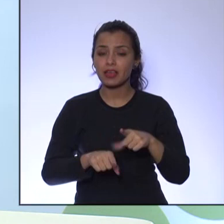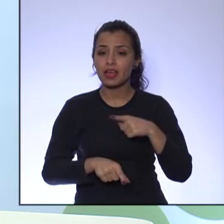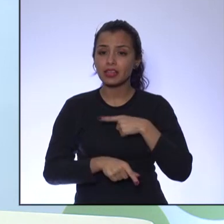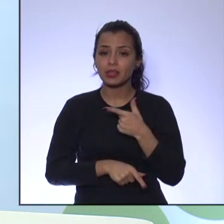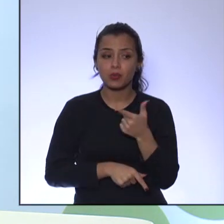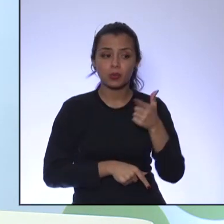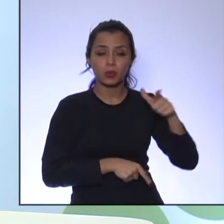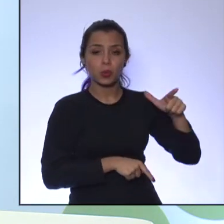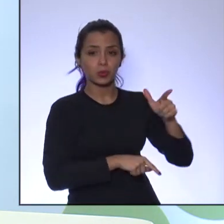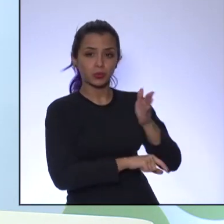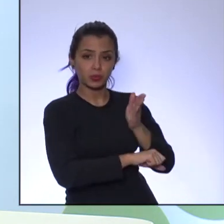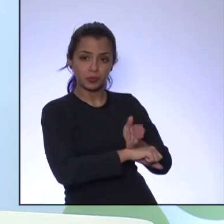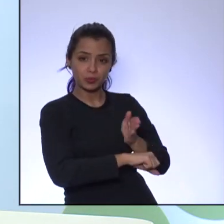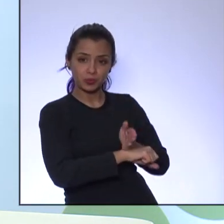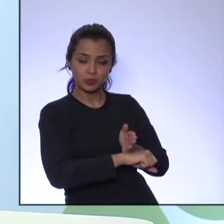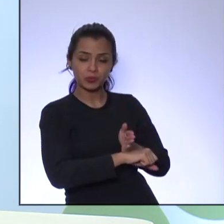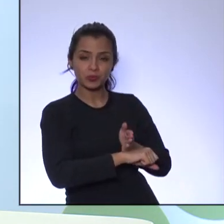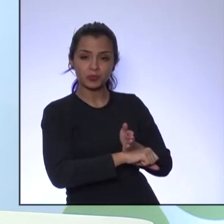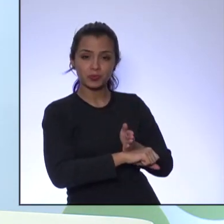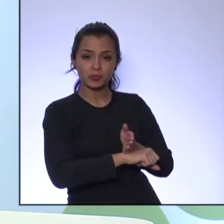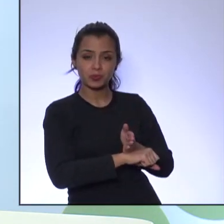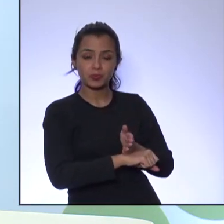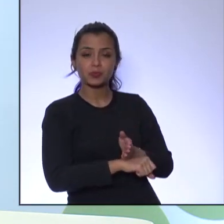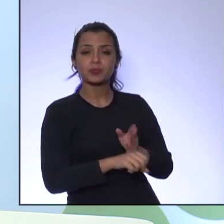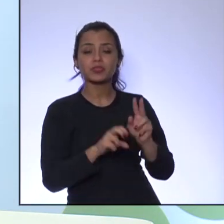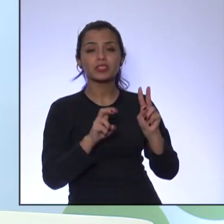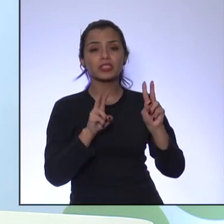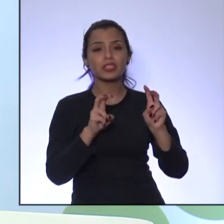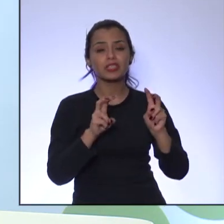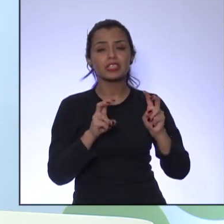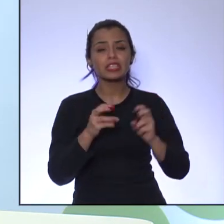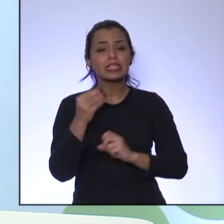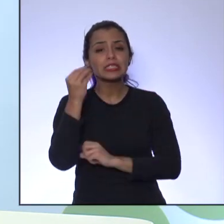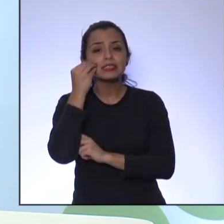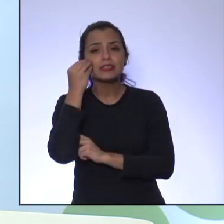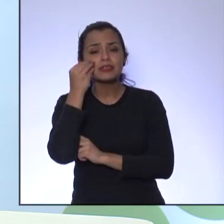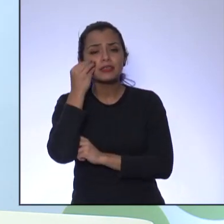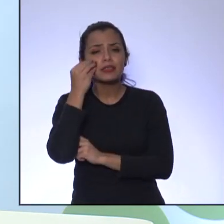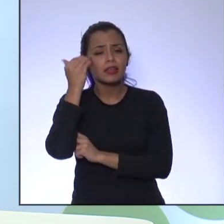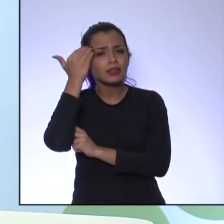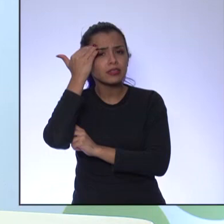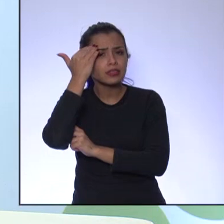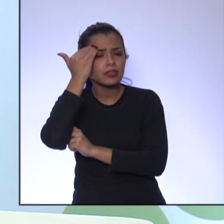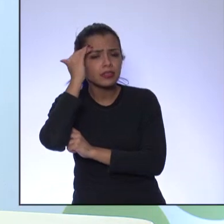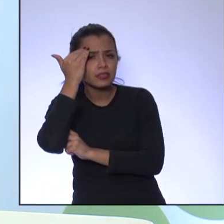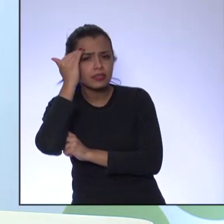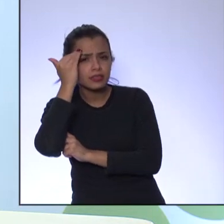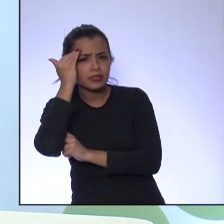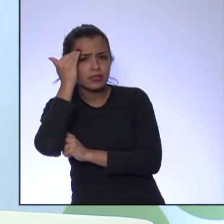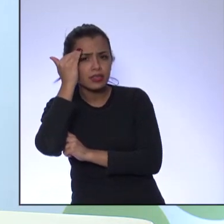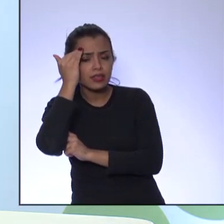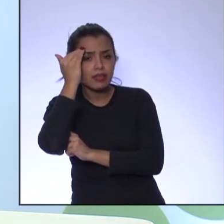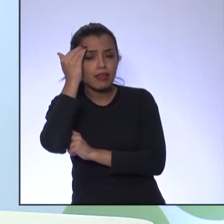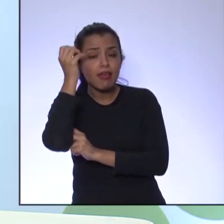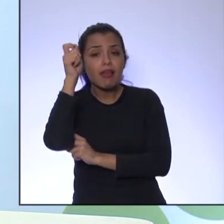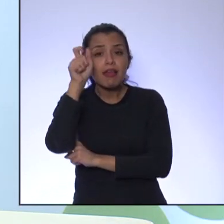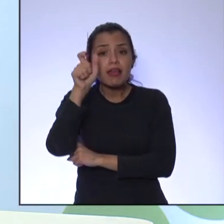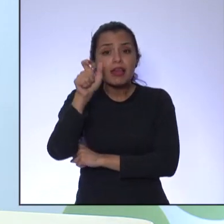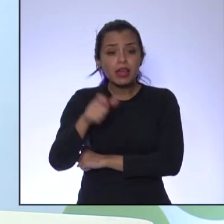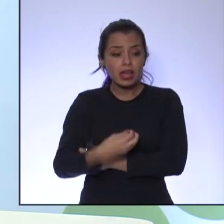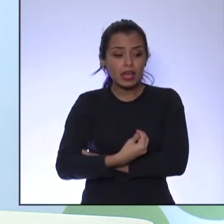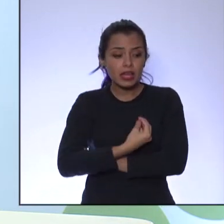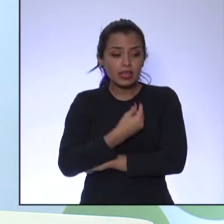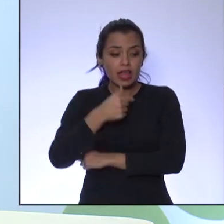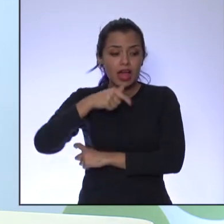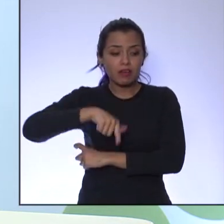momento, certo? Que é o momento de entender quem estava aqui na